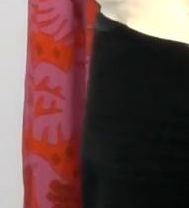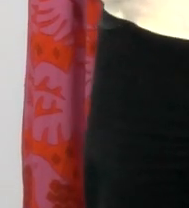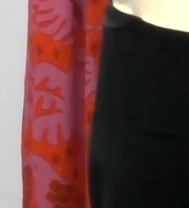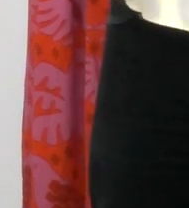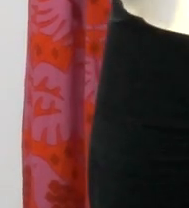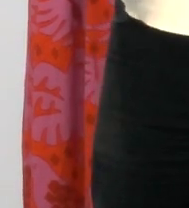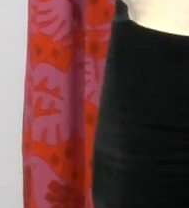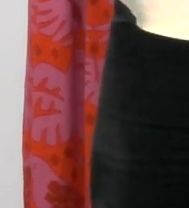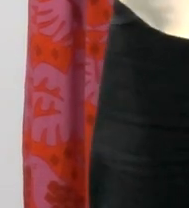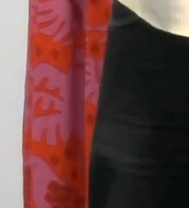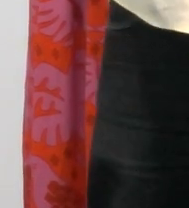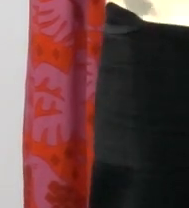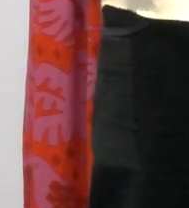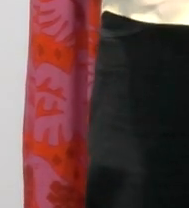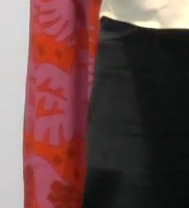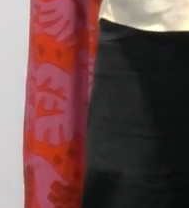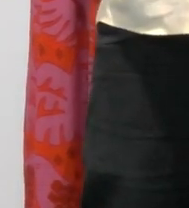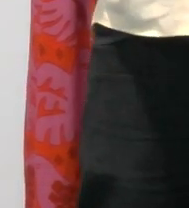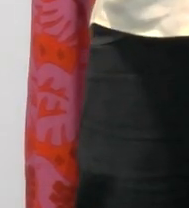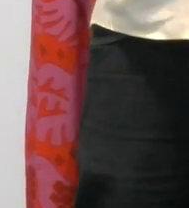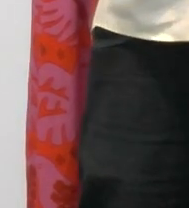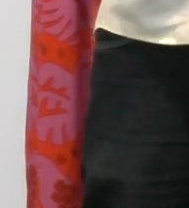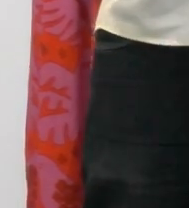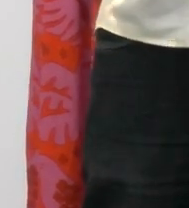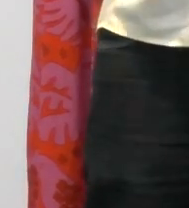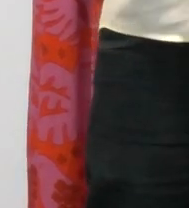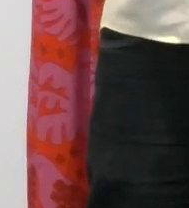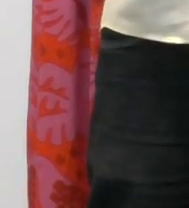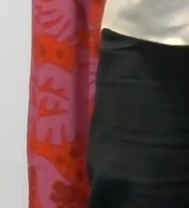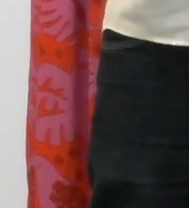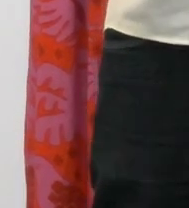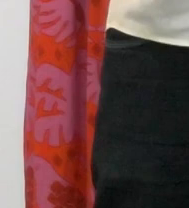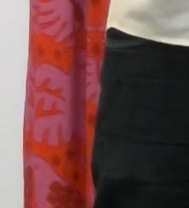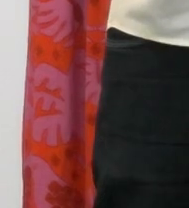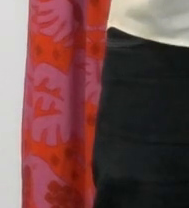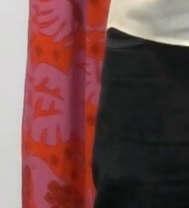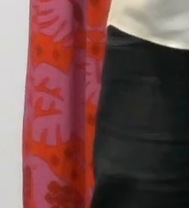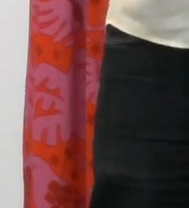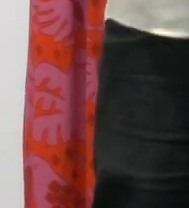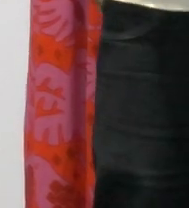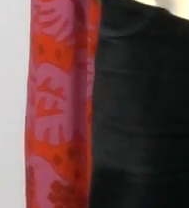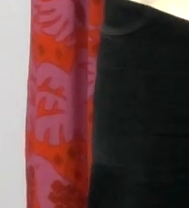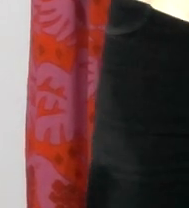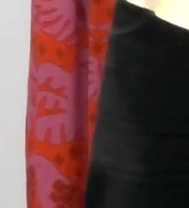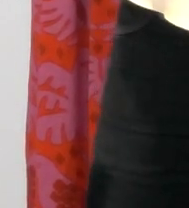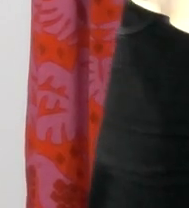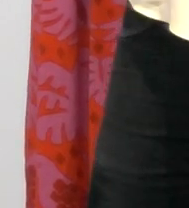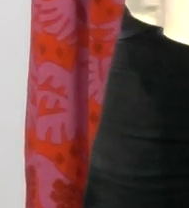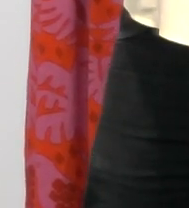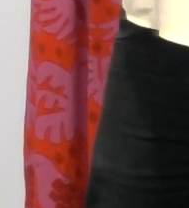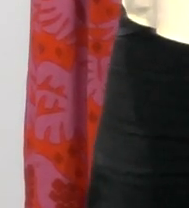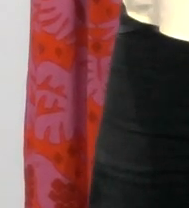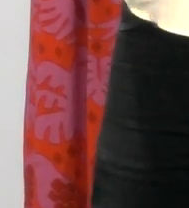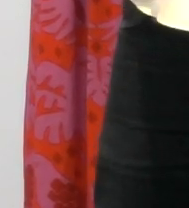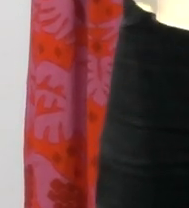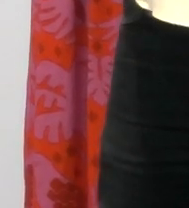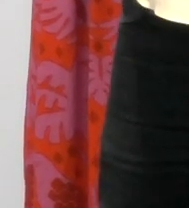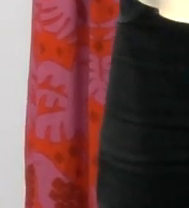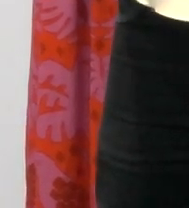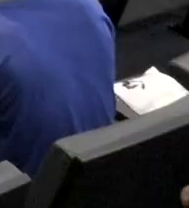adequado hoje Vivem como pessoas normais é isso que a gente quer dignidade o que tá na Constituição precisa ser respeitado muito